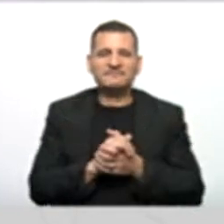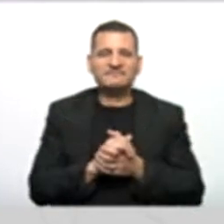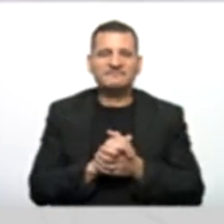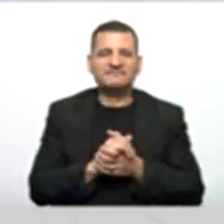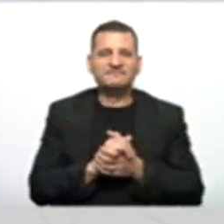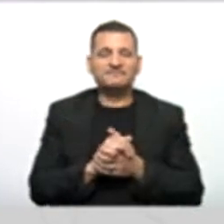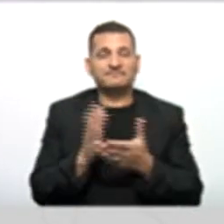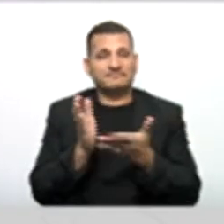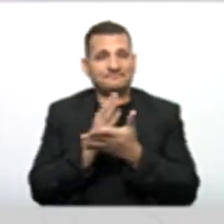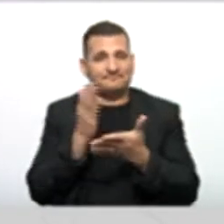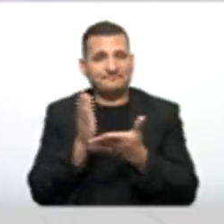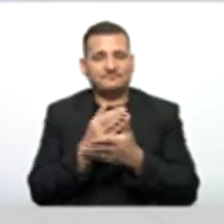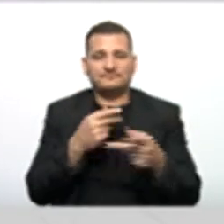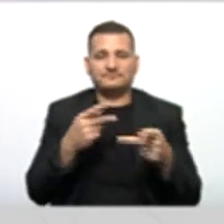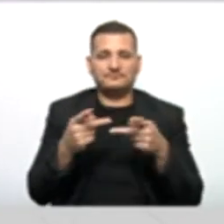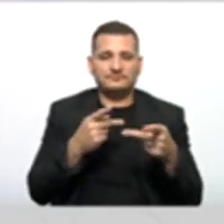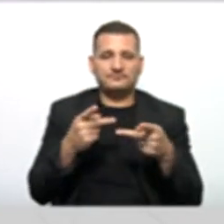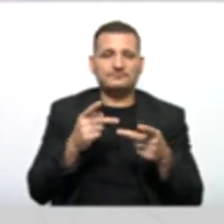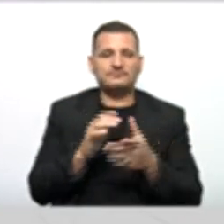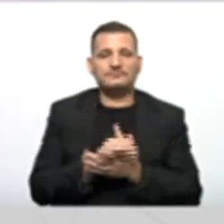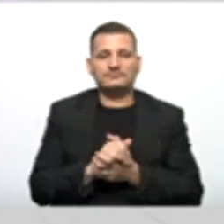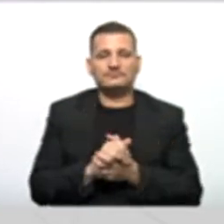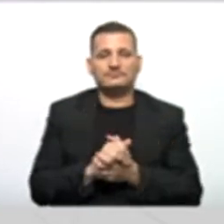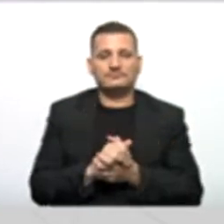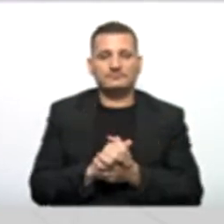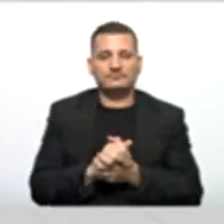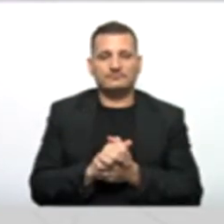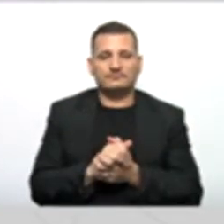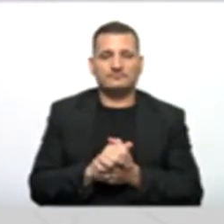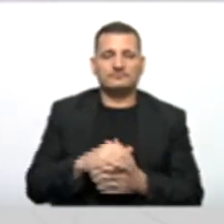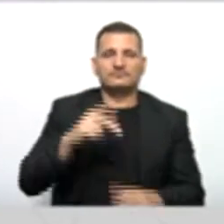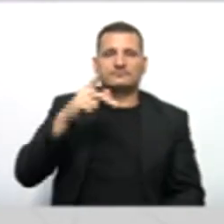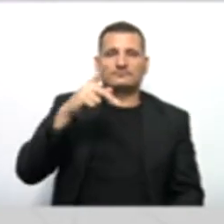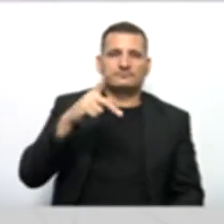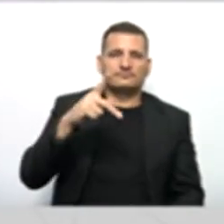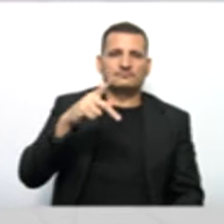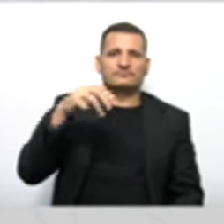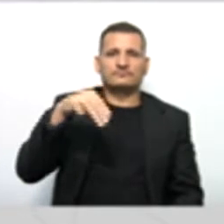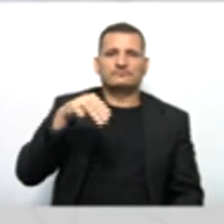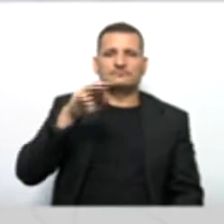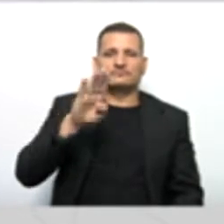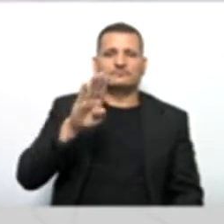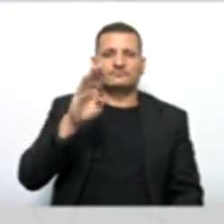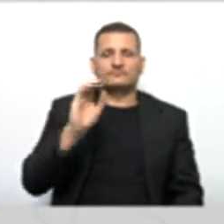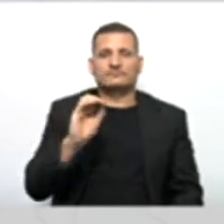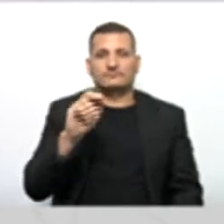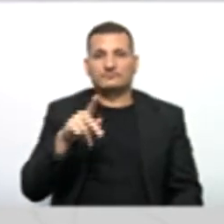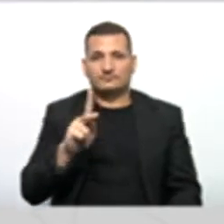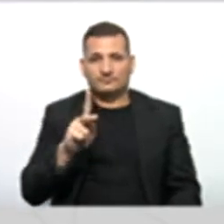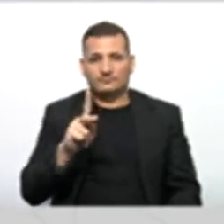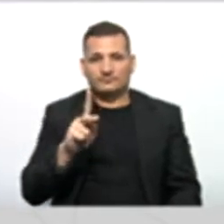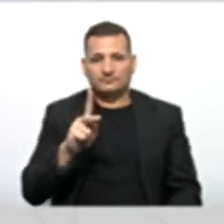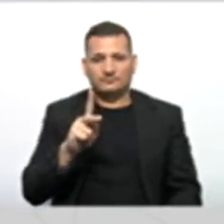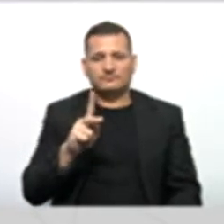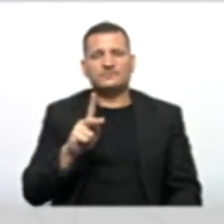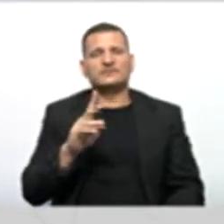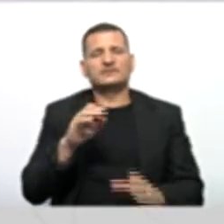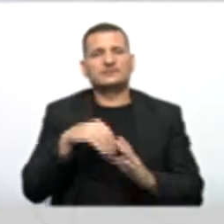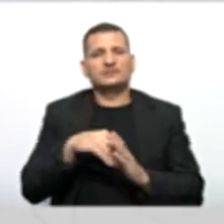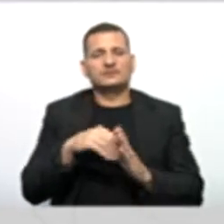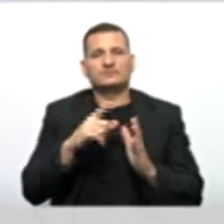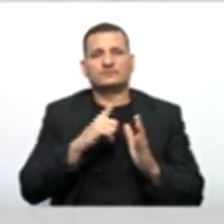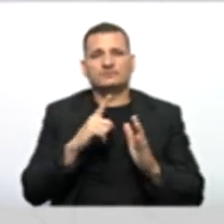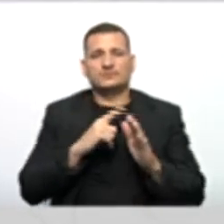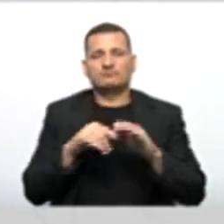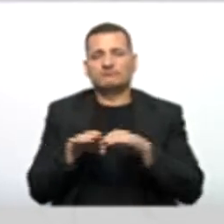o Project Management Body of Knowledge, ou seja, simplesmente o PMBOK, contendo os padrões e as